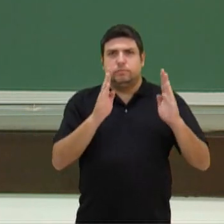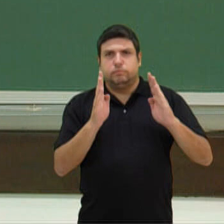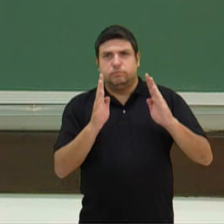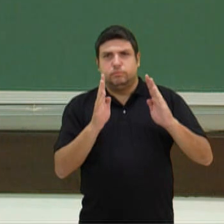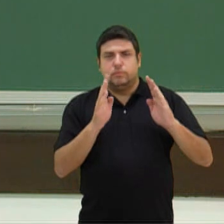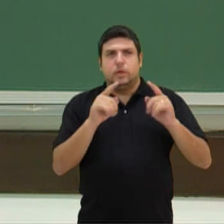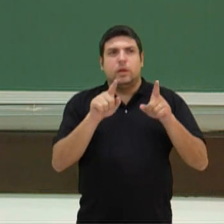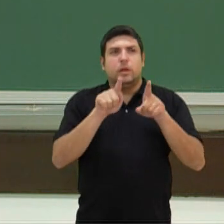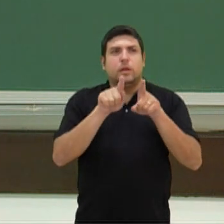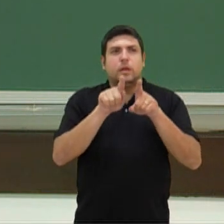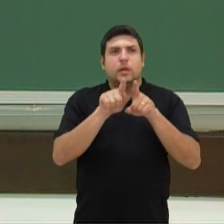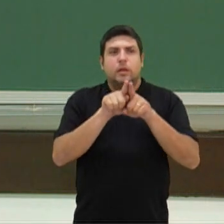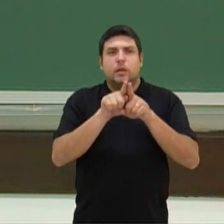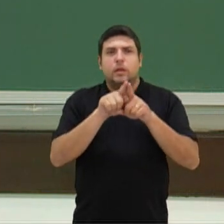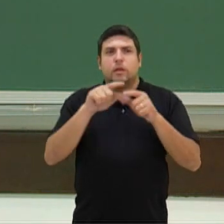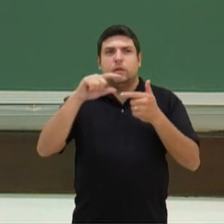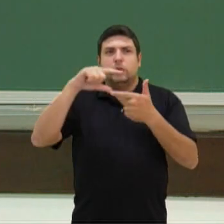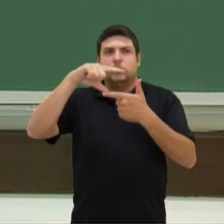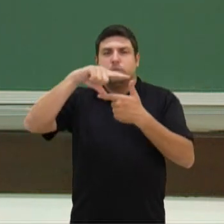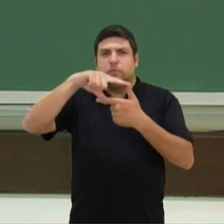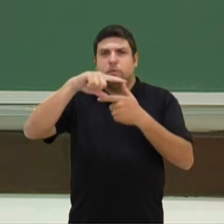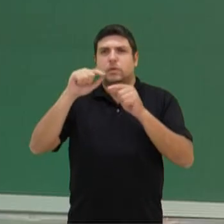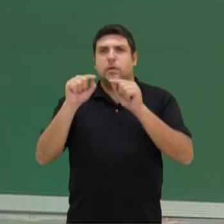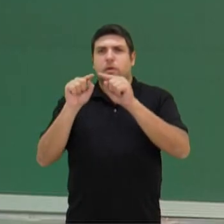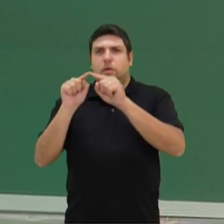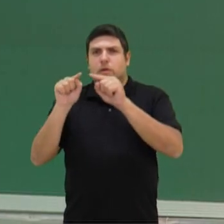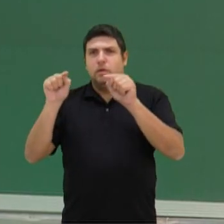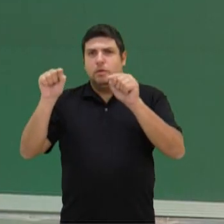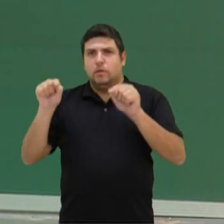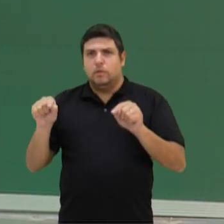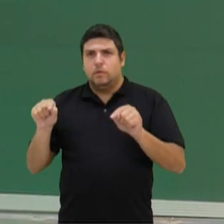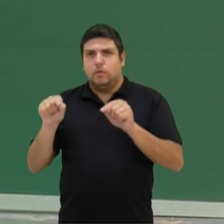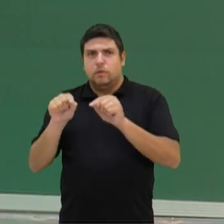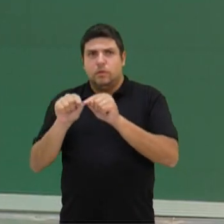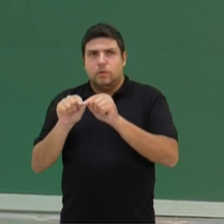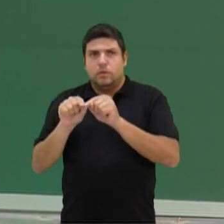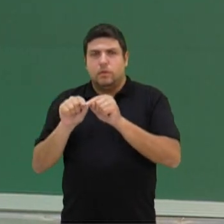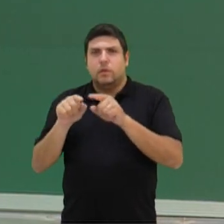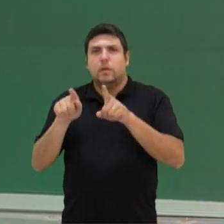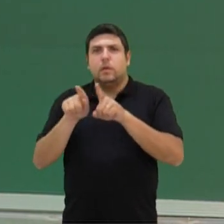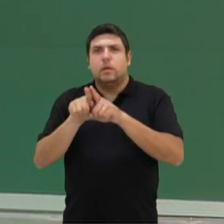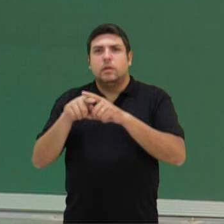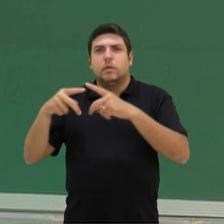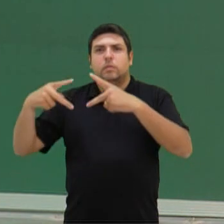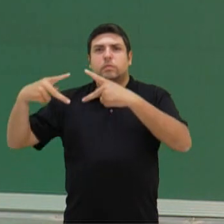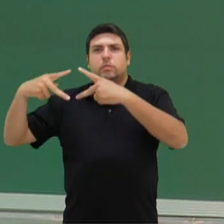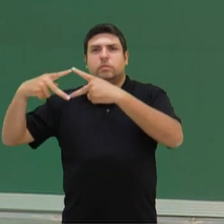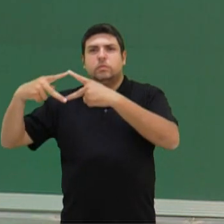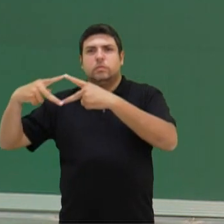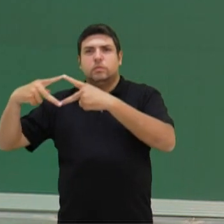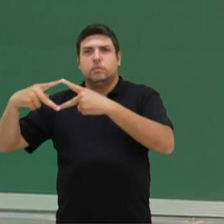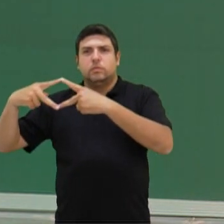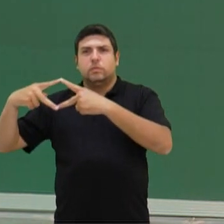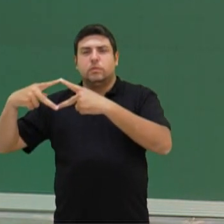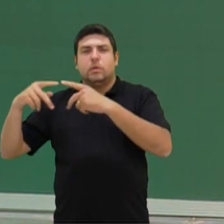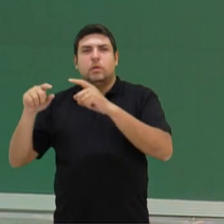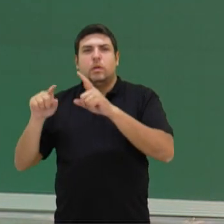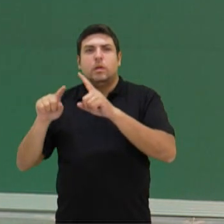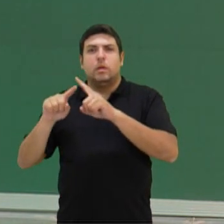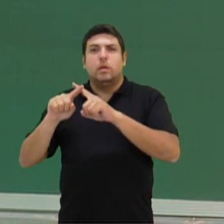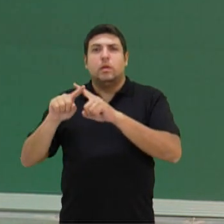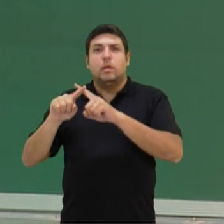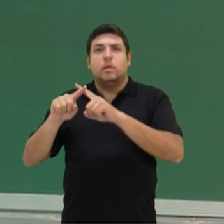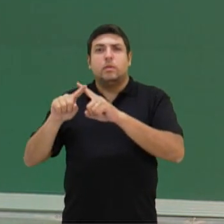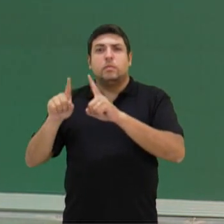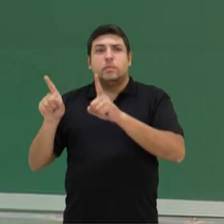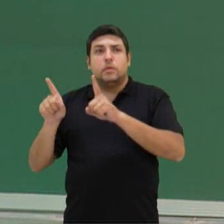um quadrado, teria o losango, porém essa já não tem